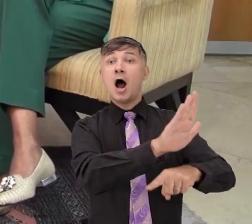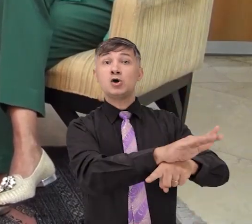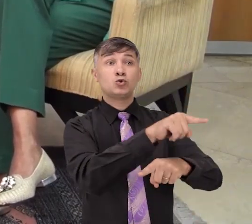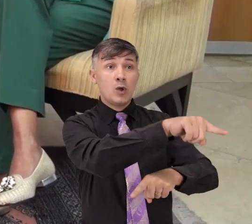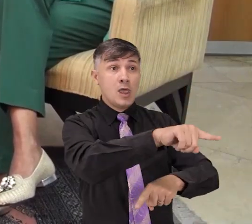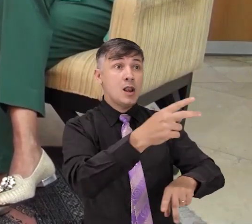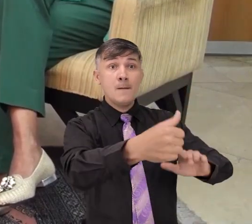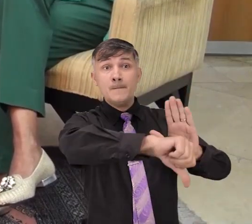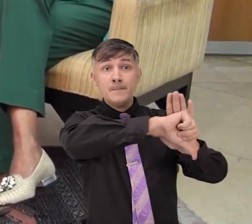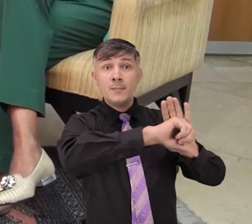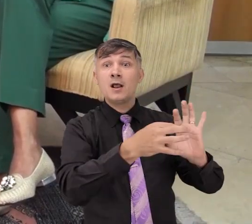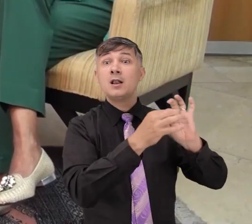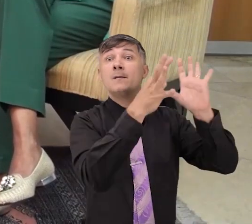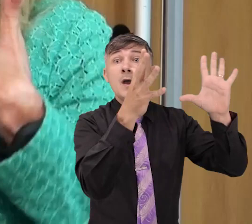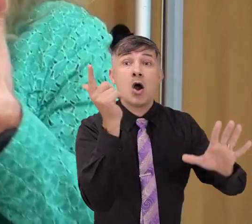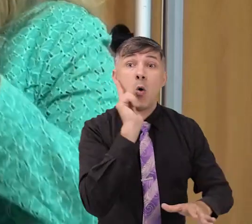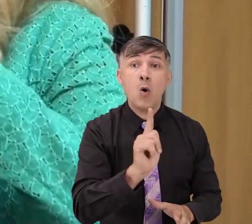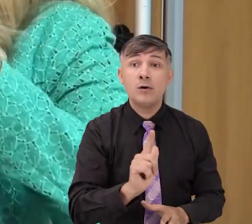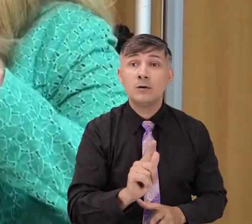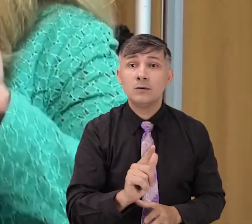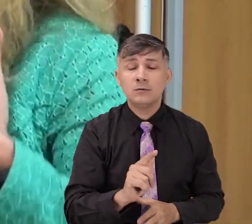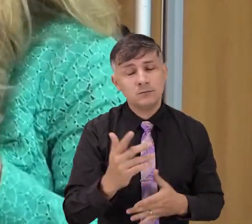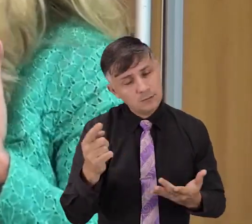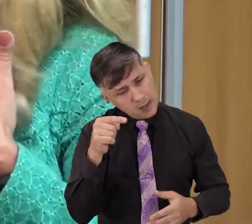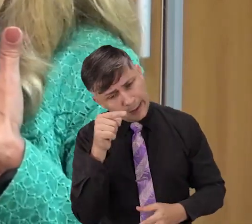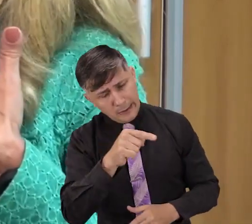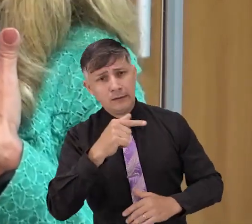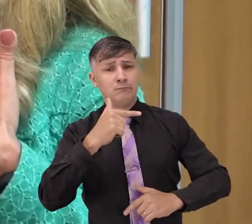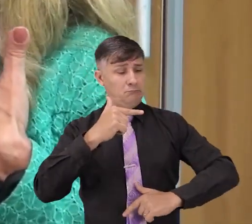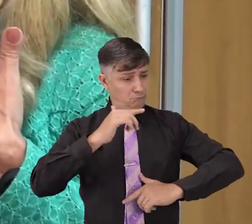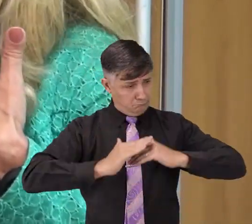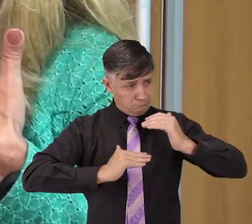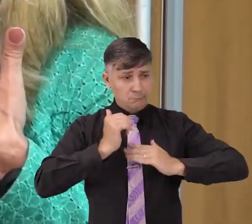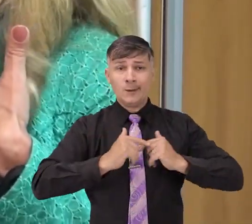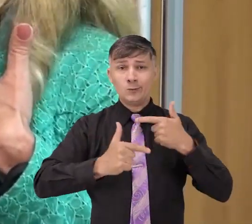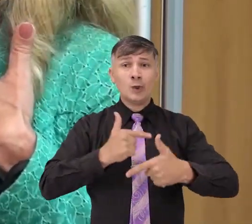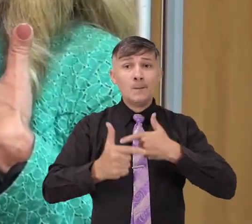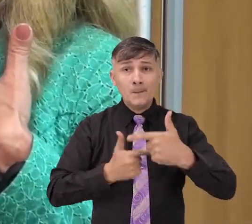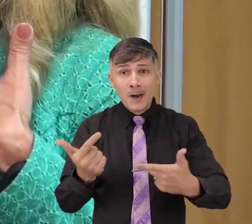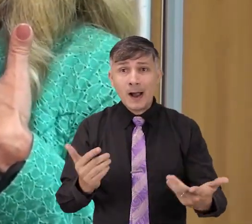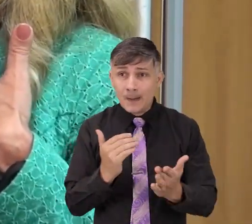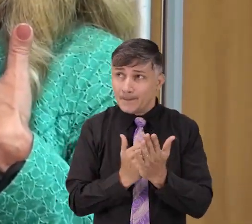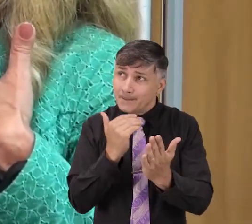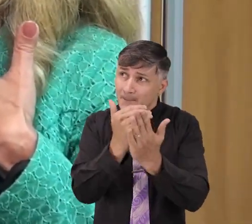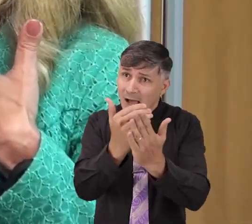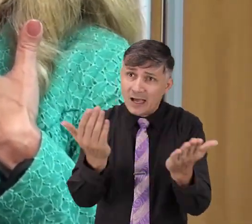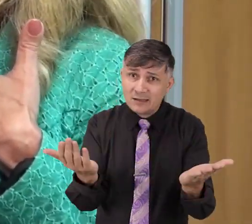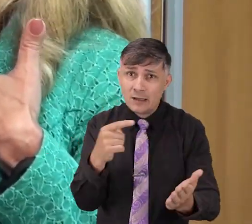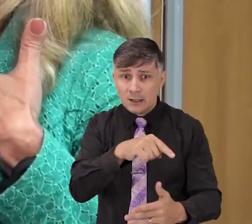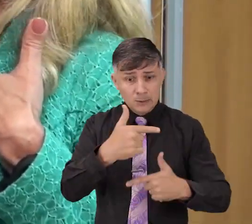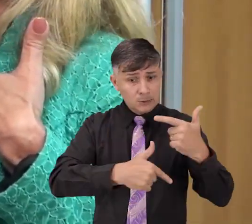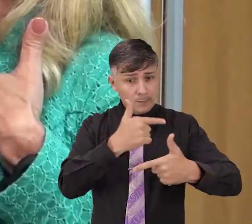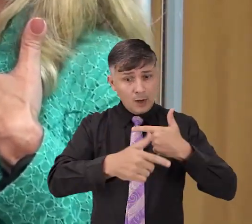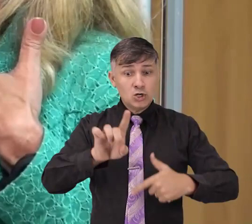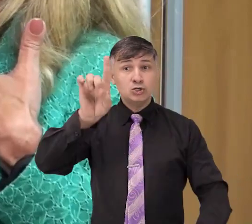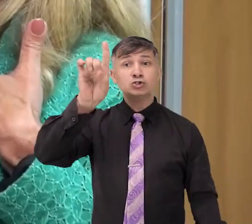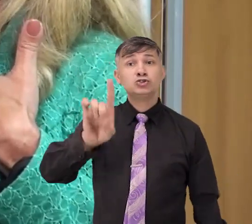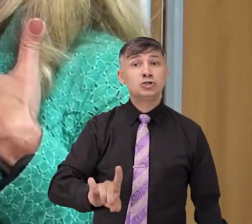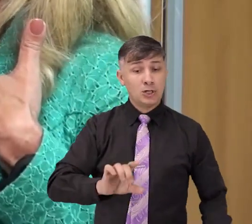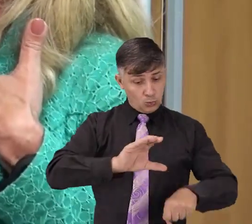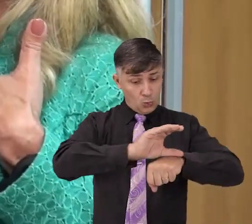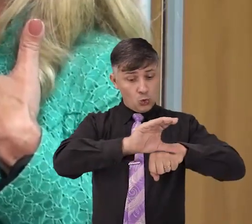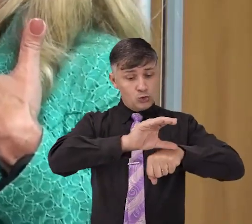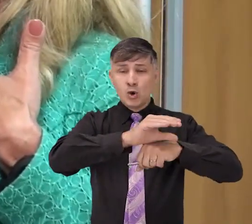eles... e eles estão exercendo a sua profissão, mais do que exercendo a sua profissão. Eles estão exercendo um